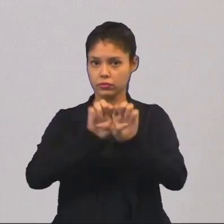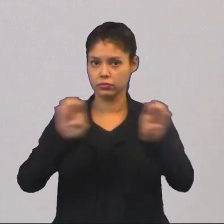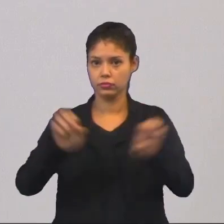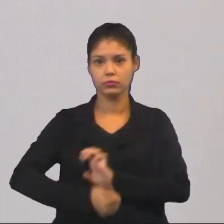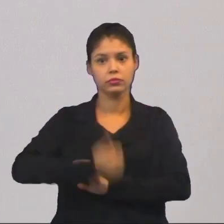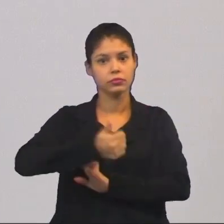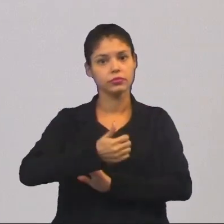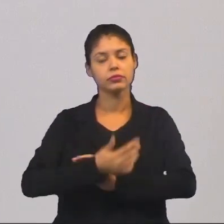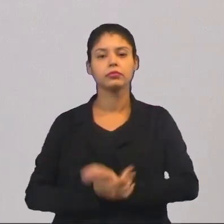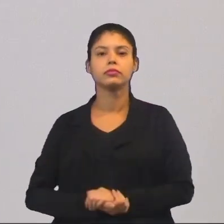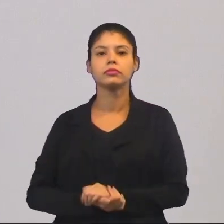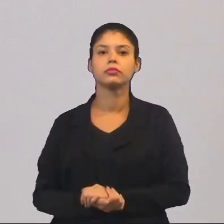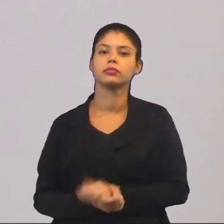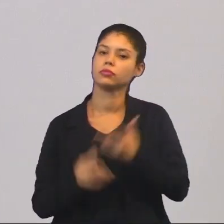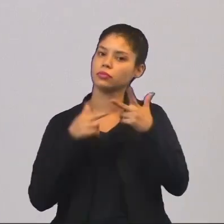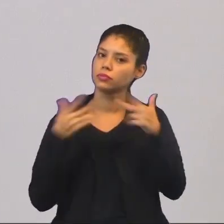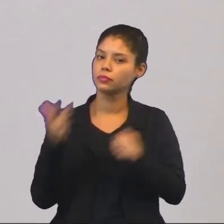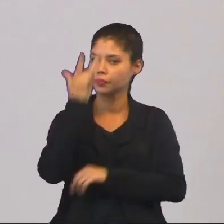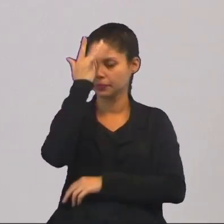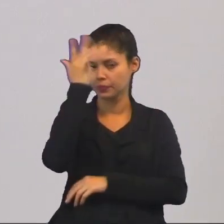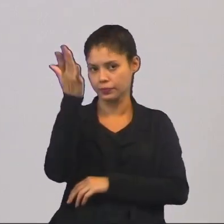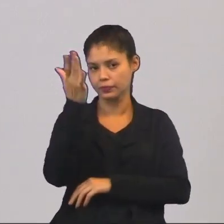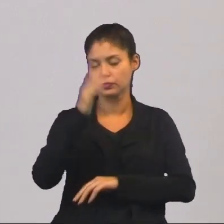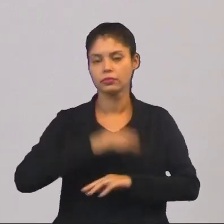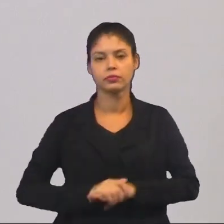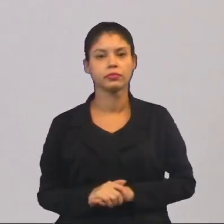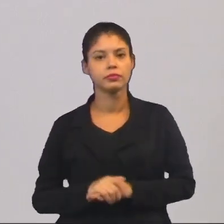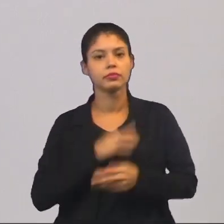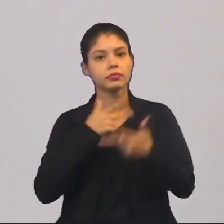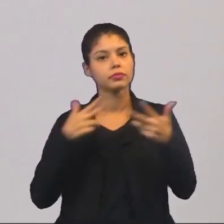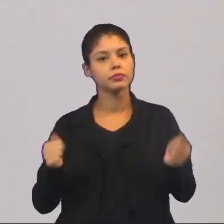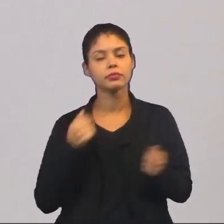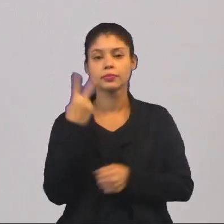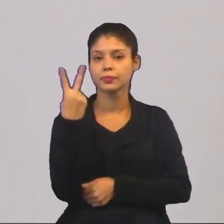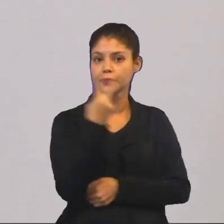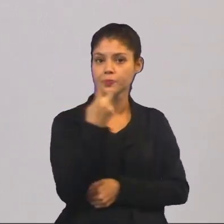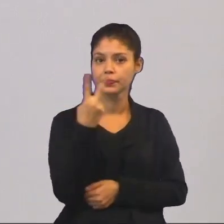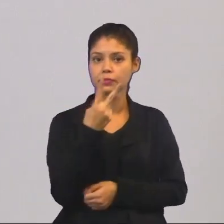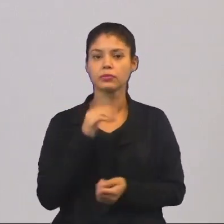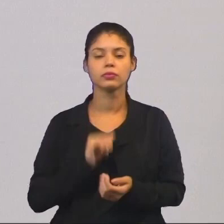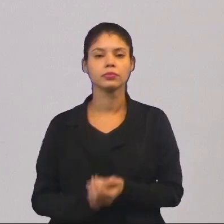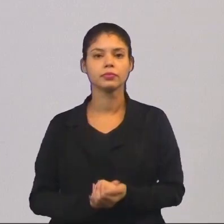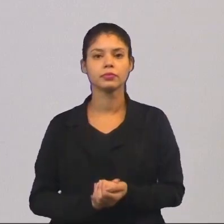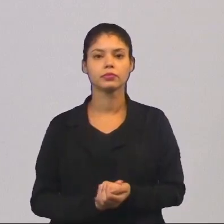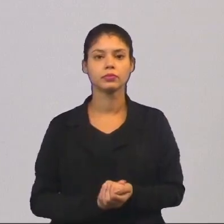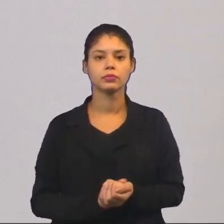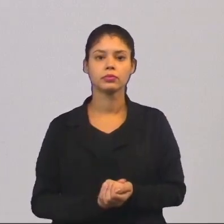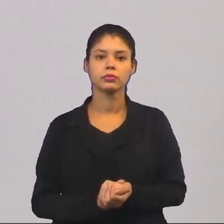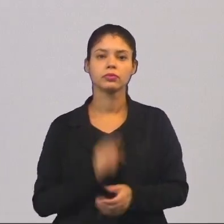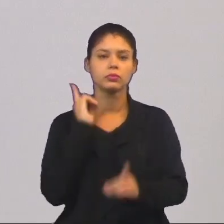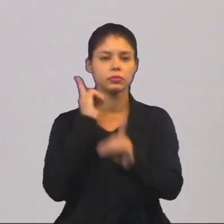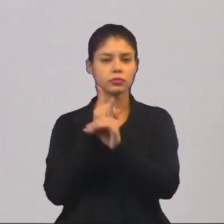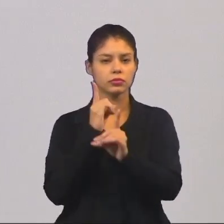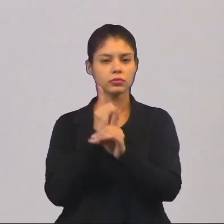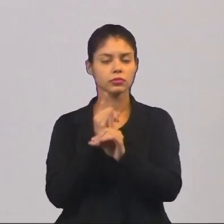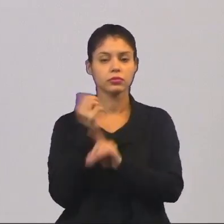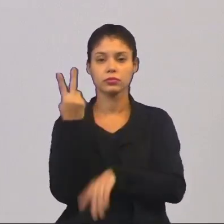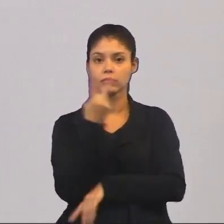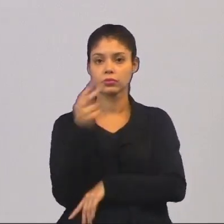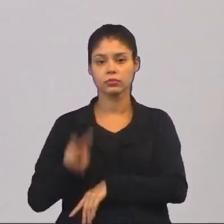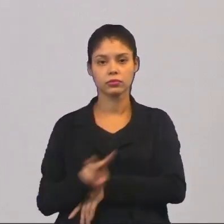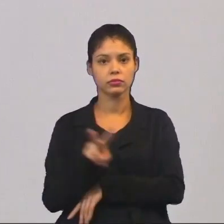1º grau. Então, são coisas fáceis, coisa que a gente trabalha com duas incógnitas, ou seja, descobrir dois